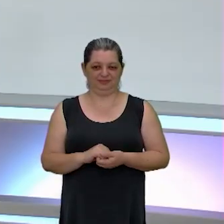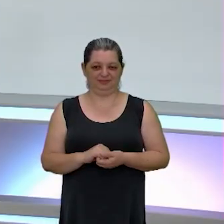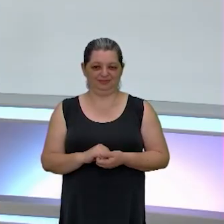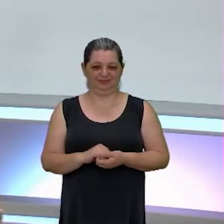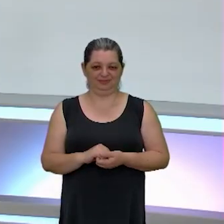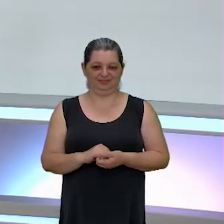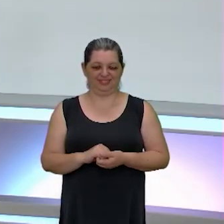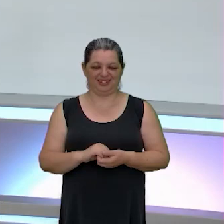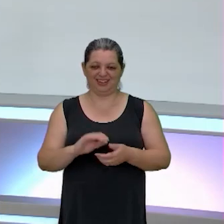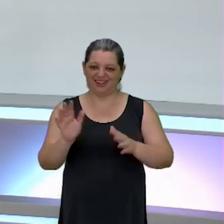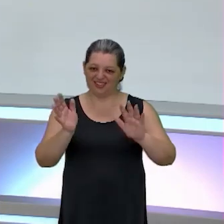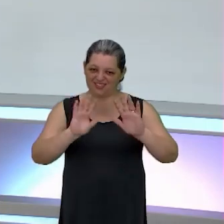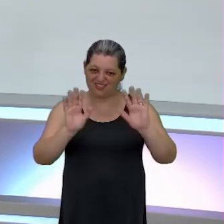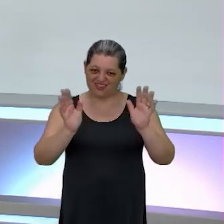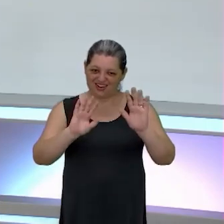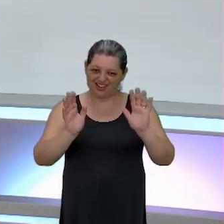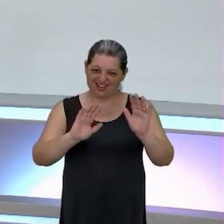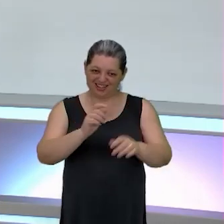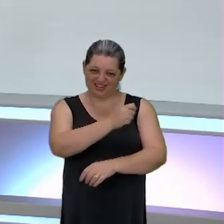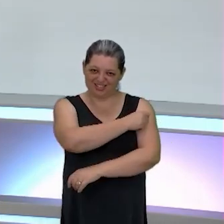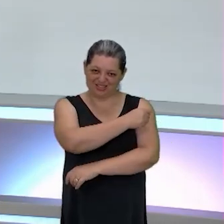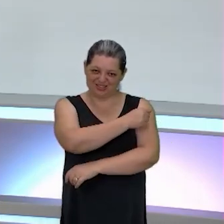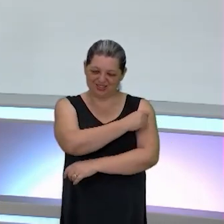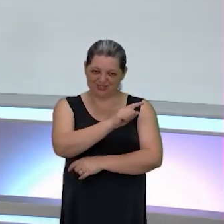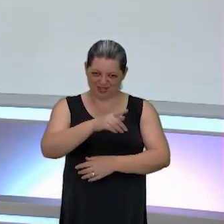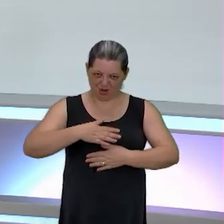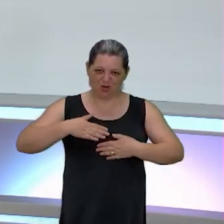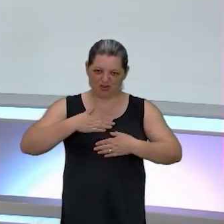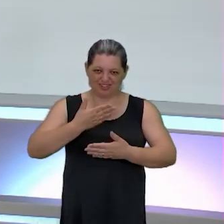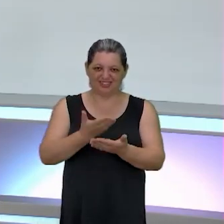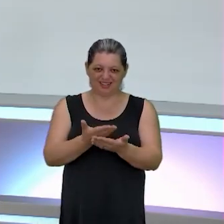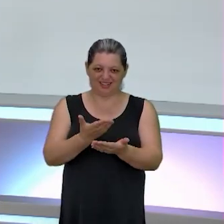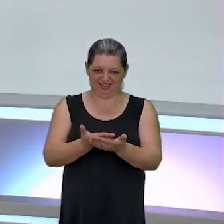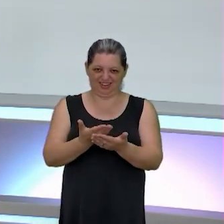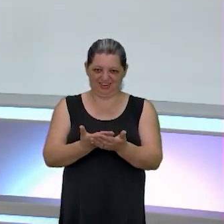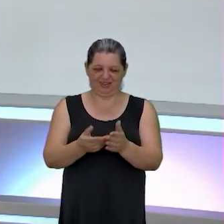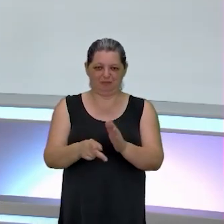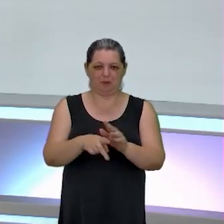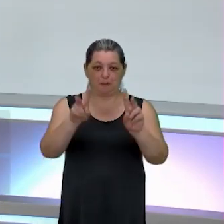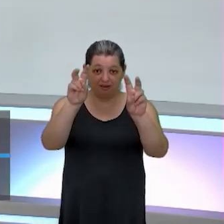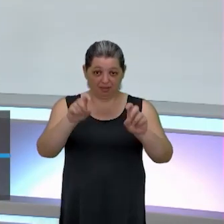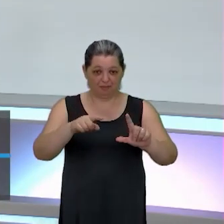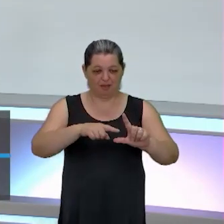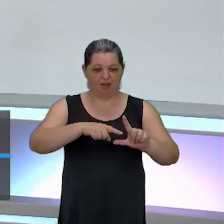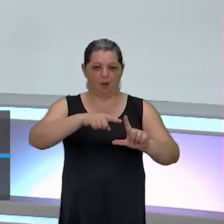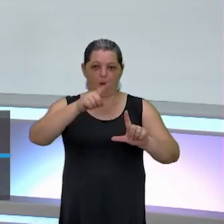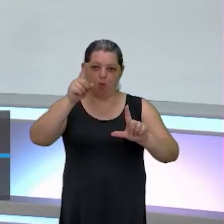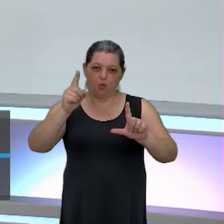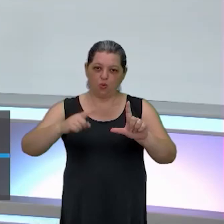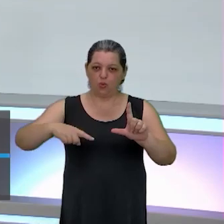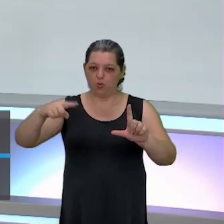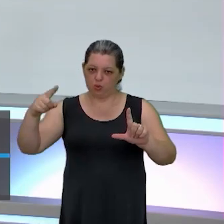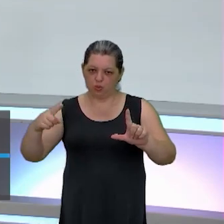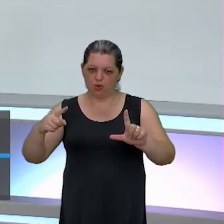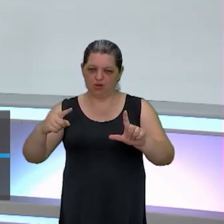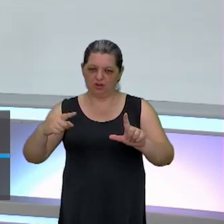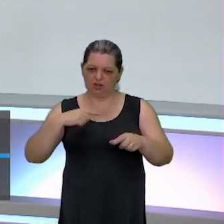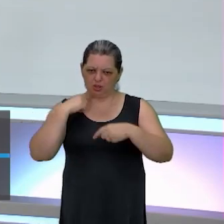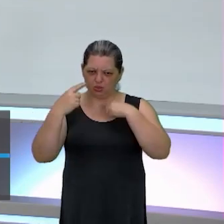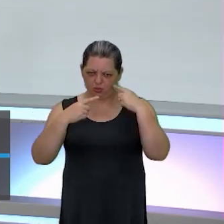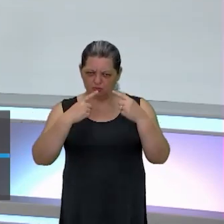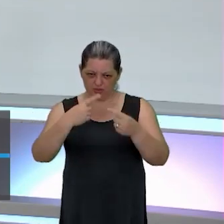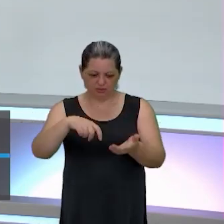Oi e aí nossa estudantes gostaram da aula de ondulatória anotar as